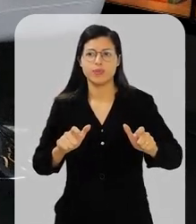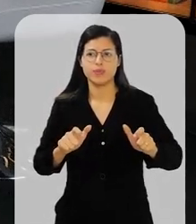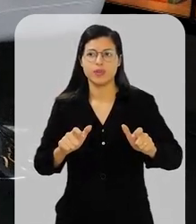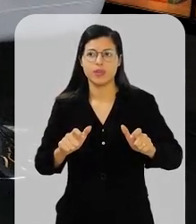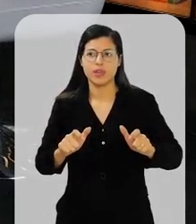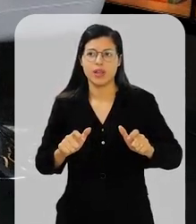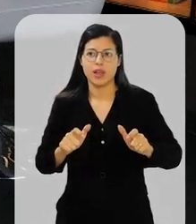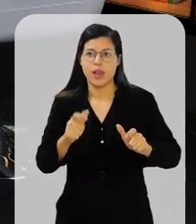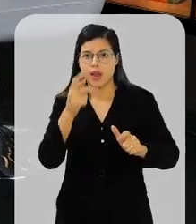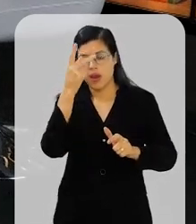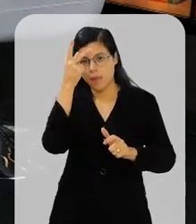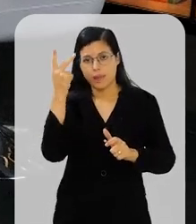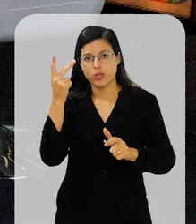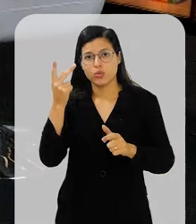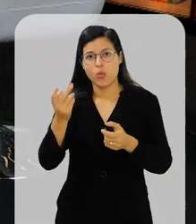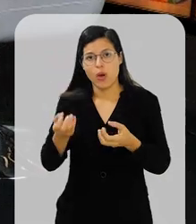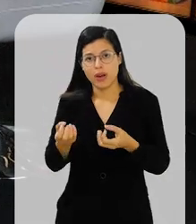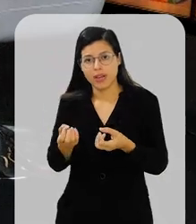Sandra,